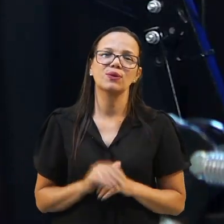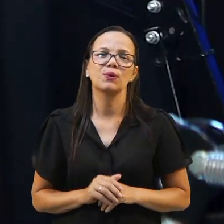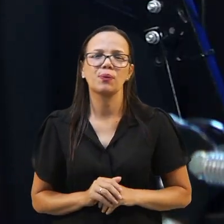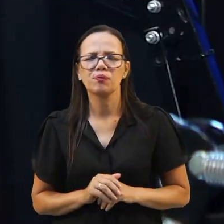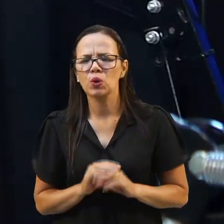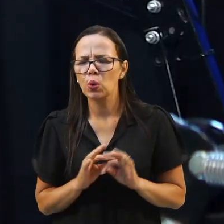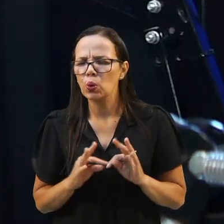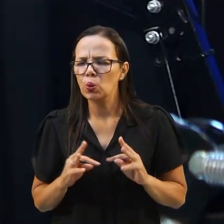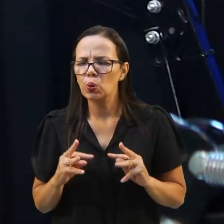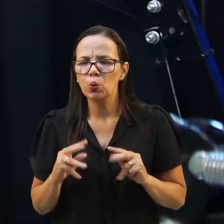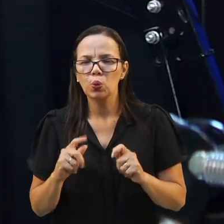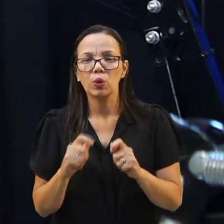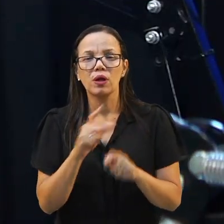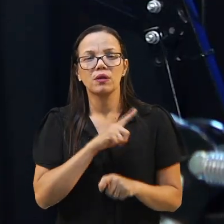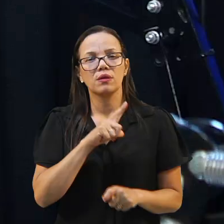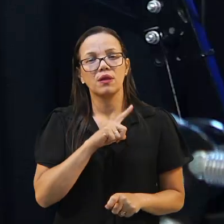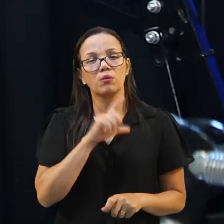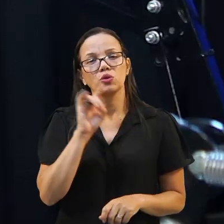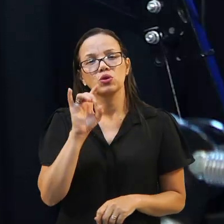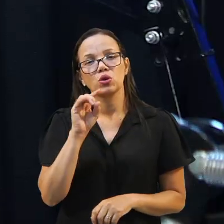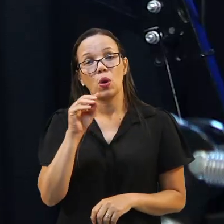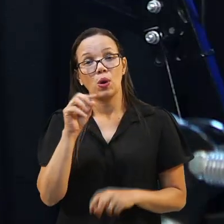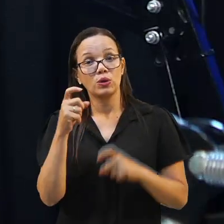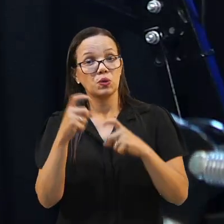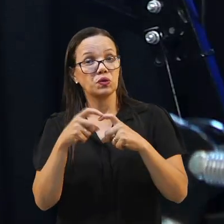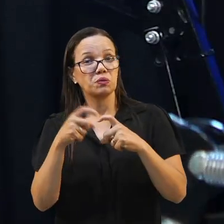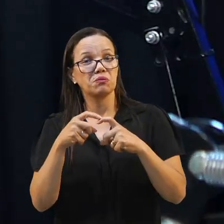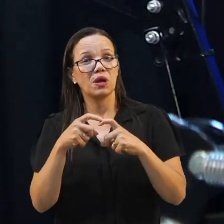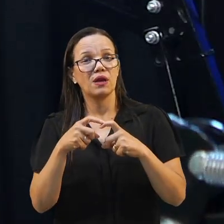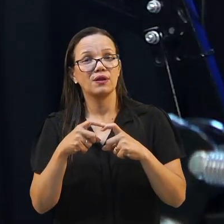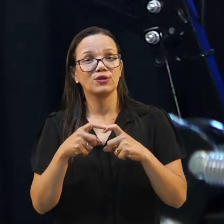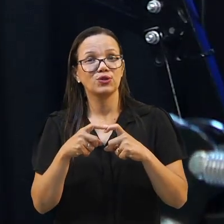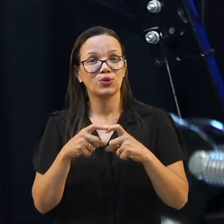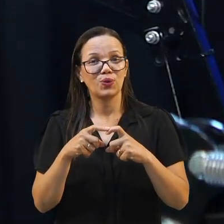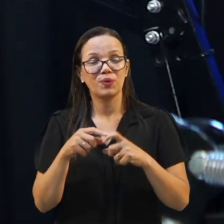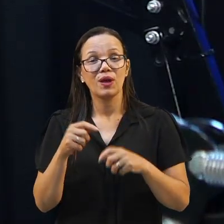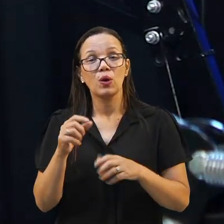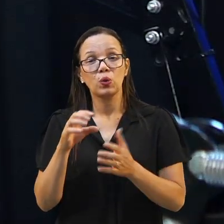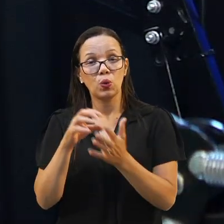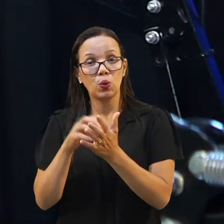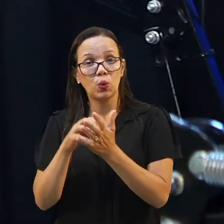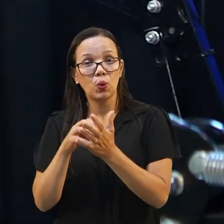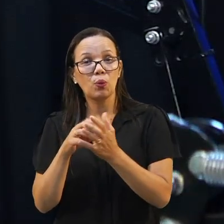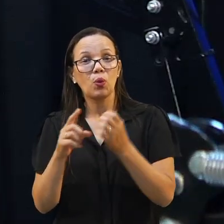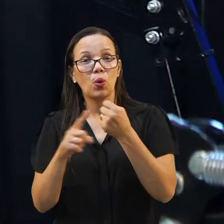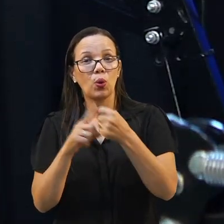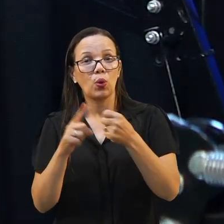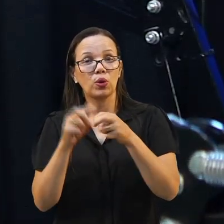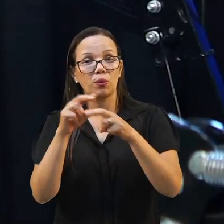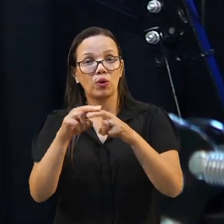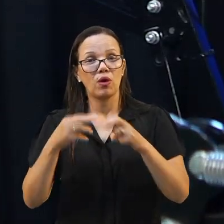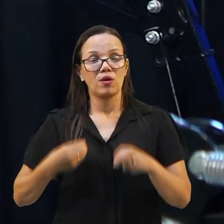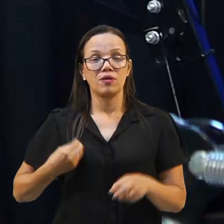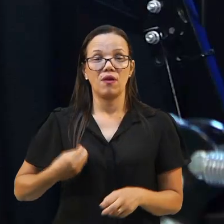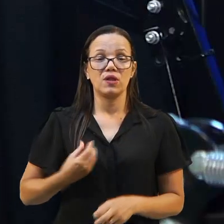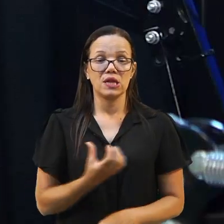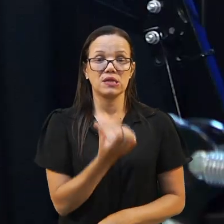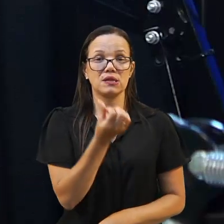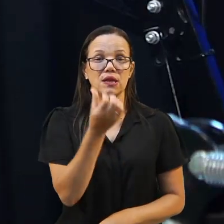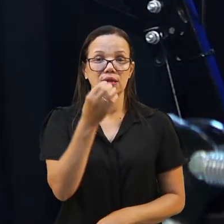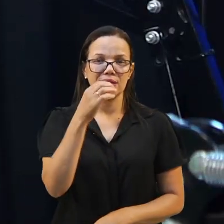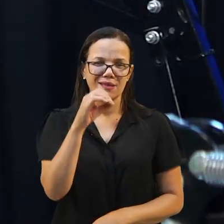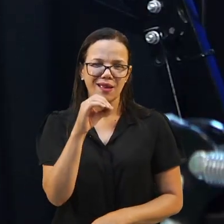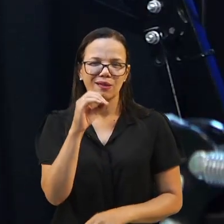linear. Nós temos lá só de médicos, às custas do Grupo Luta pela Vida, mais de 60